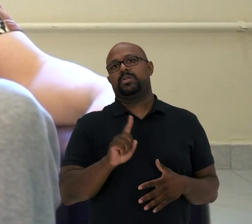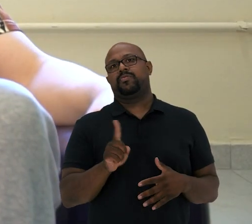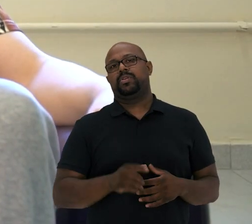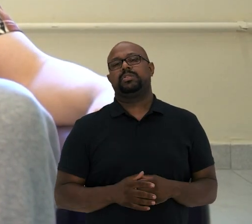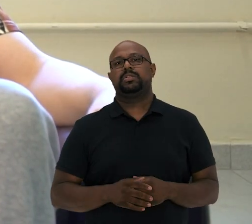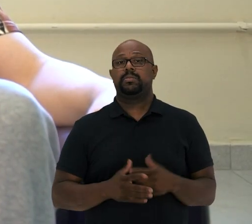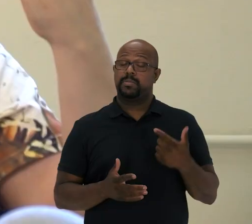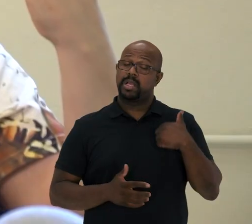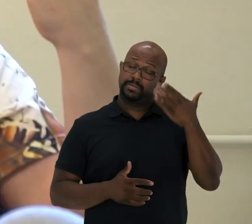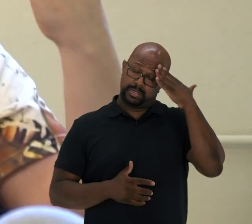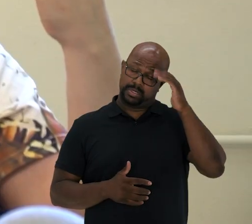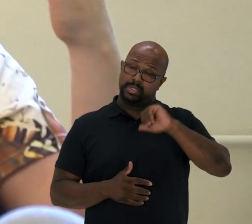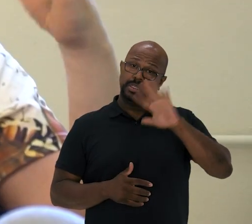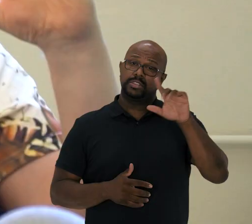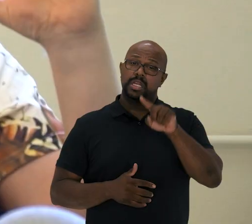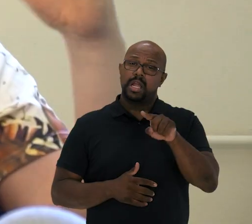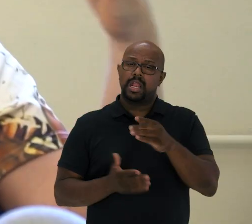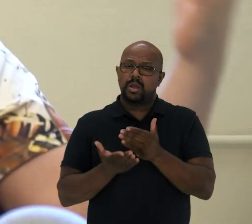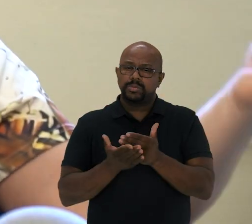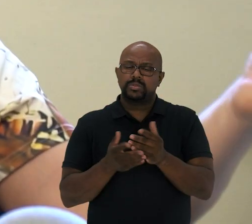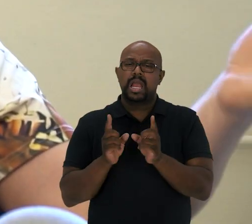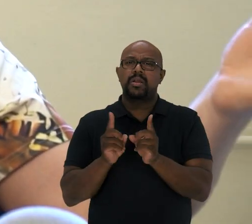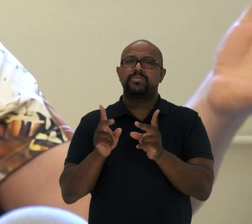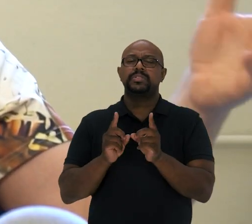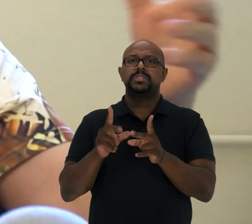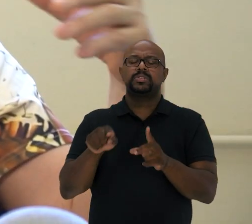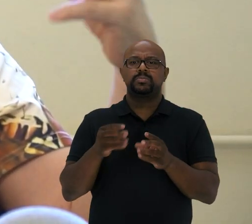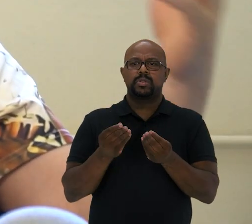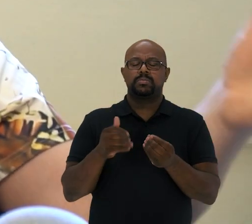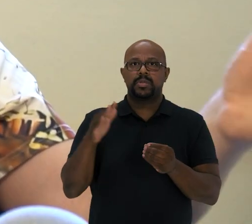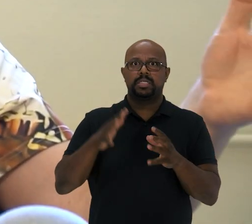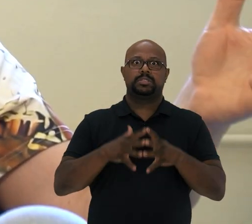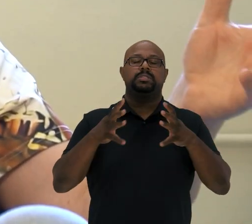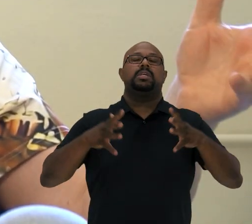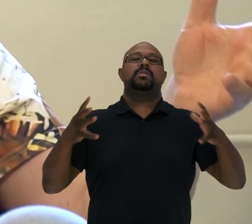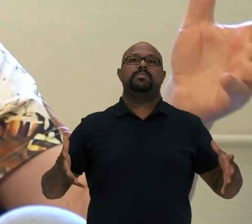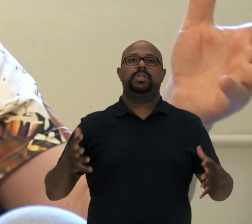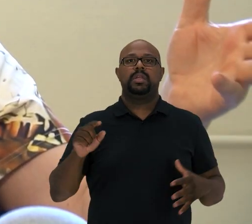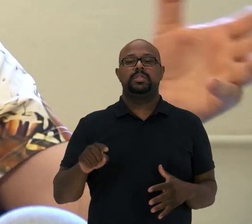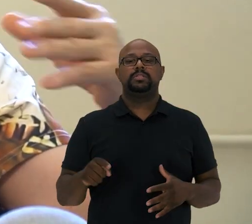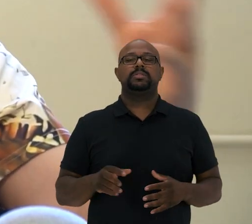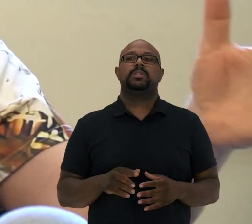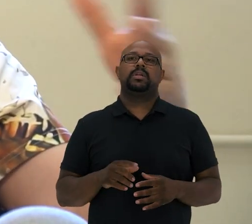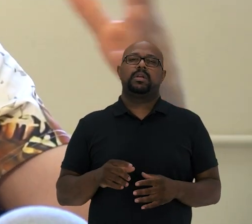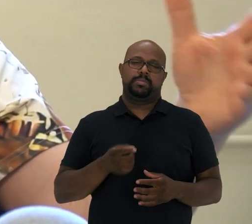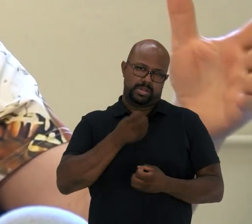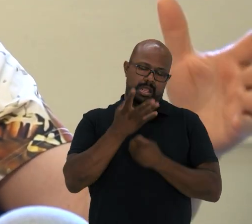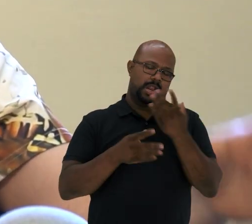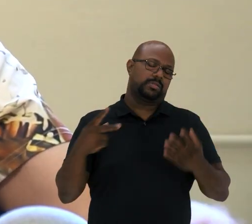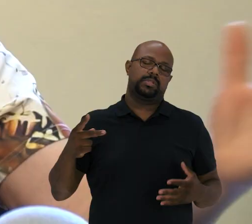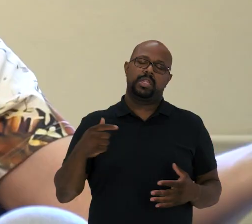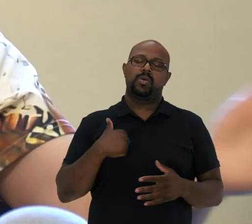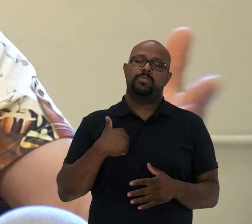não aconteceu. Mas pelo que eu entendi, ela passou a comercializar de uma maneira mais ampla isso, né? Pelo